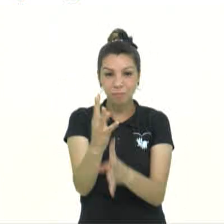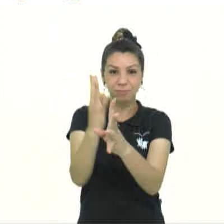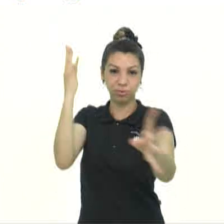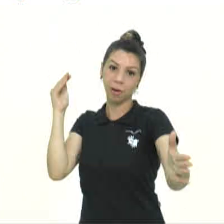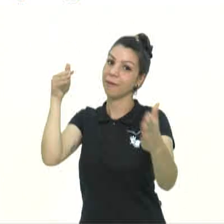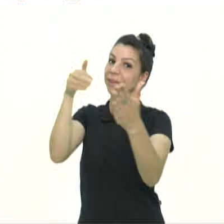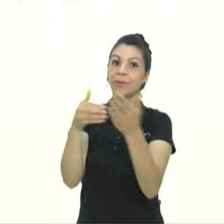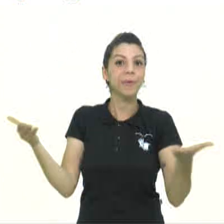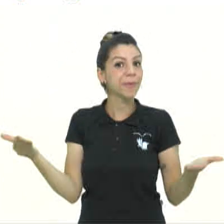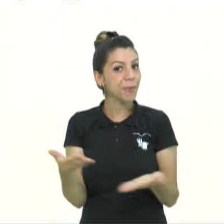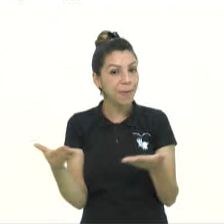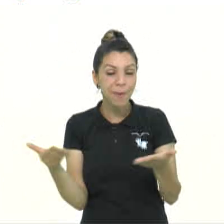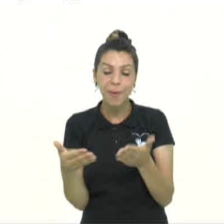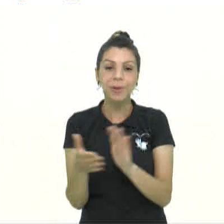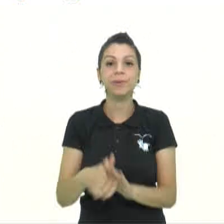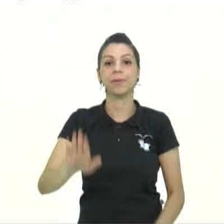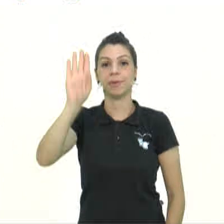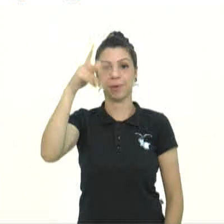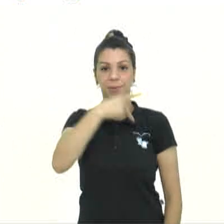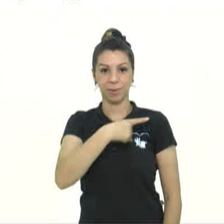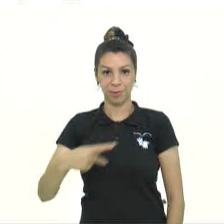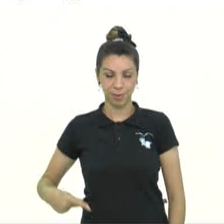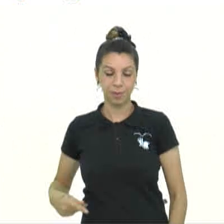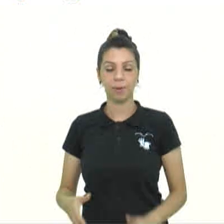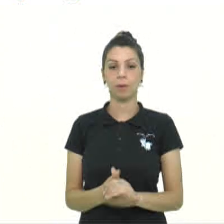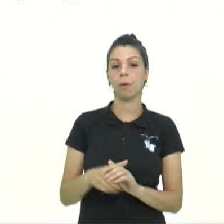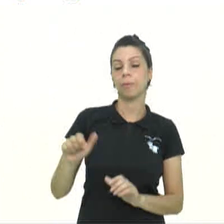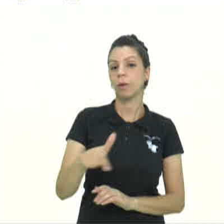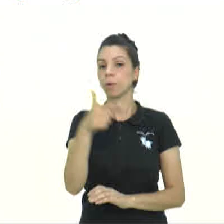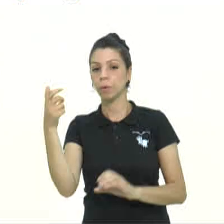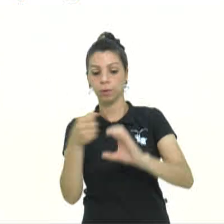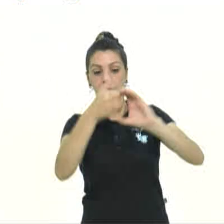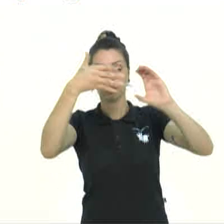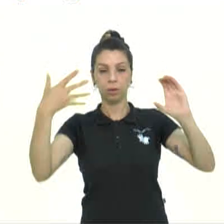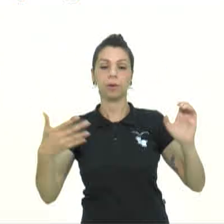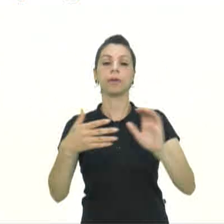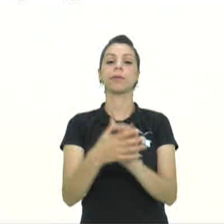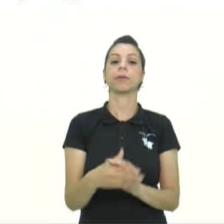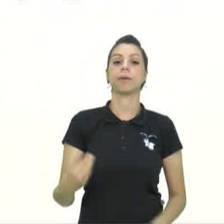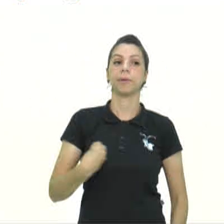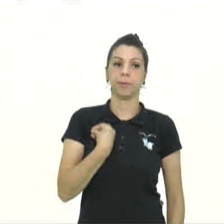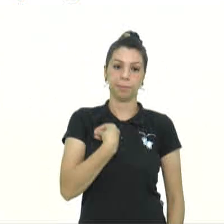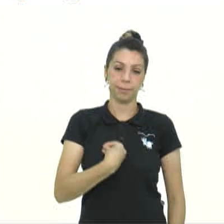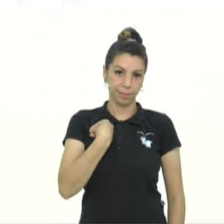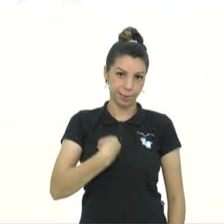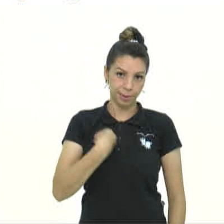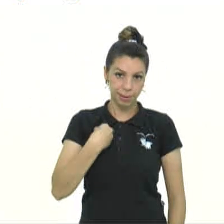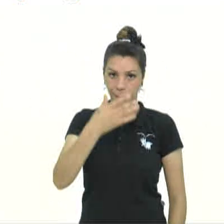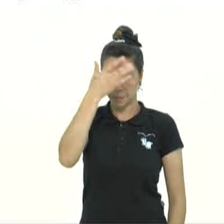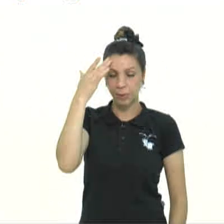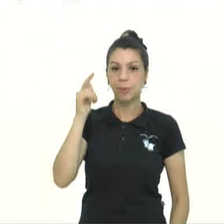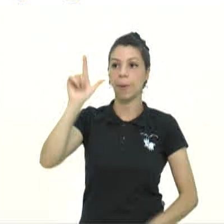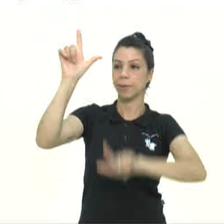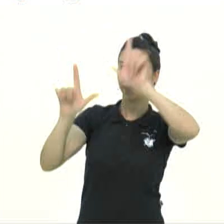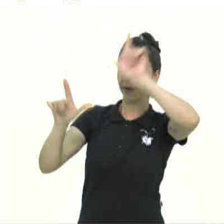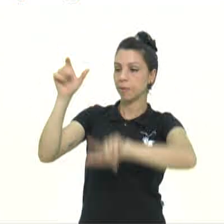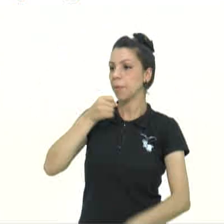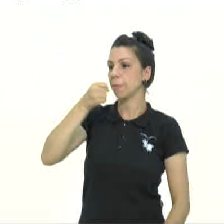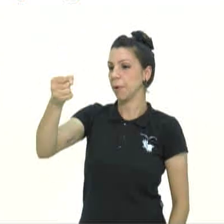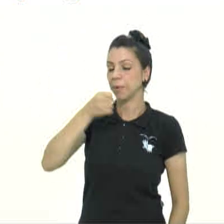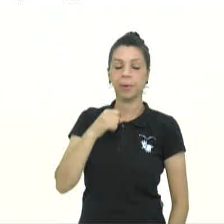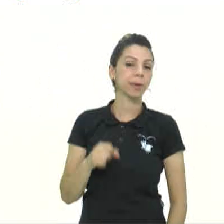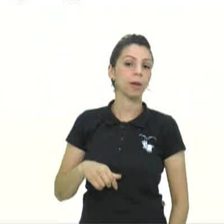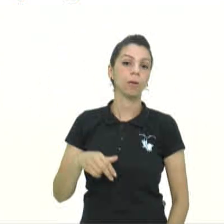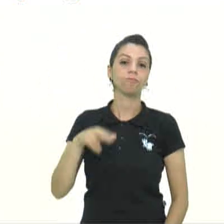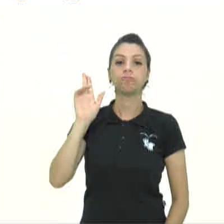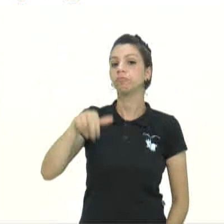até hoje numa eleição presidencial. Outra característica é a presença da cobertura da televisão, algo que não